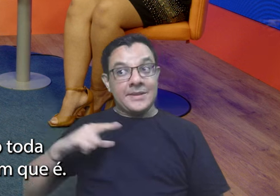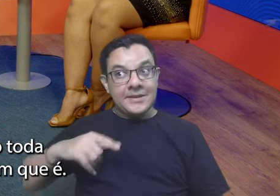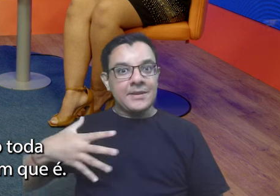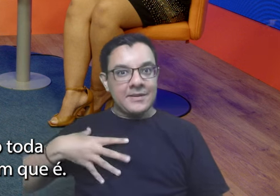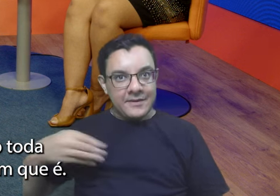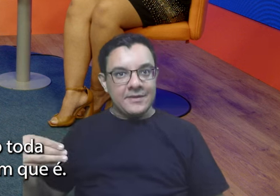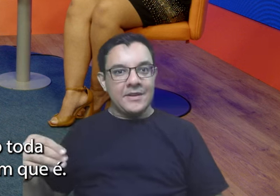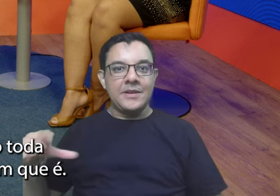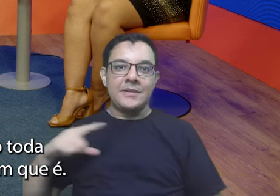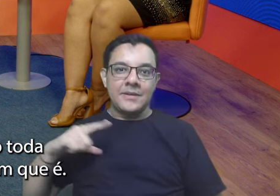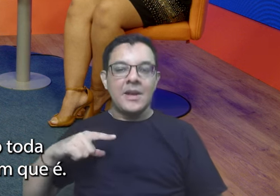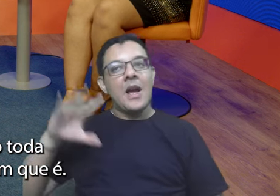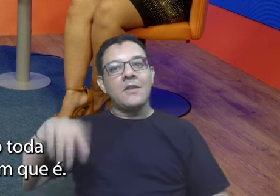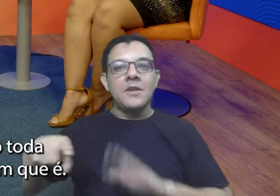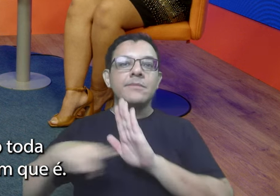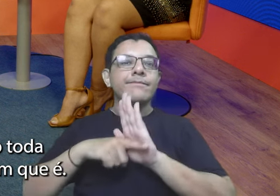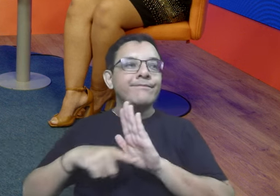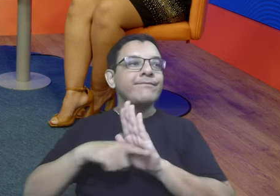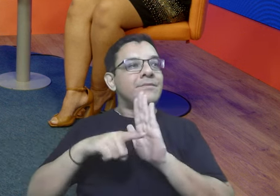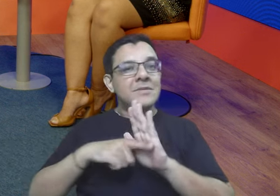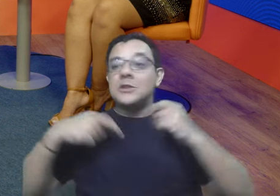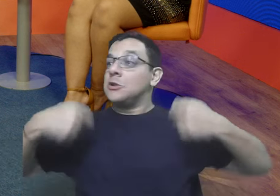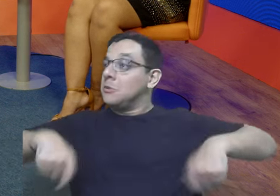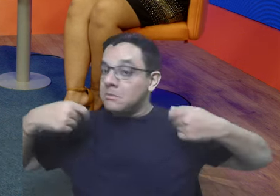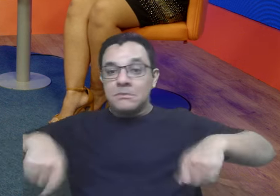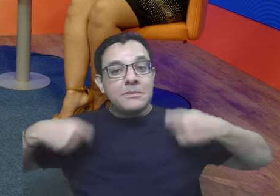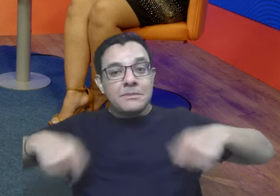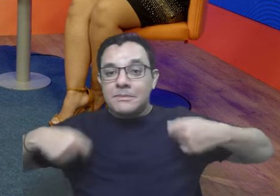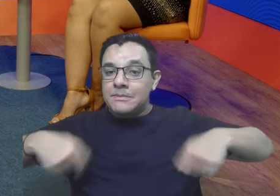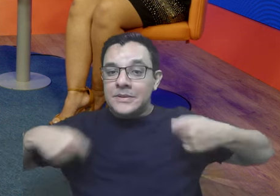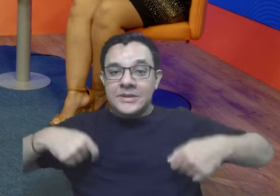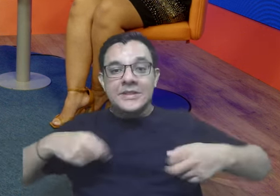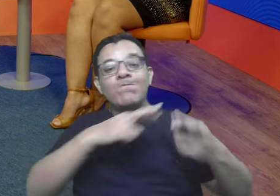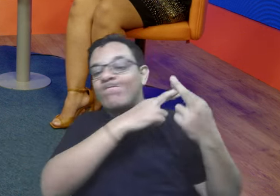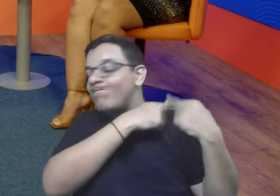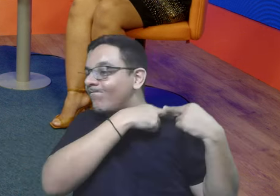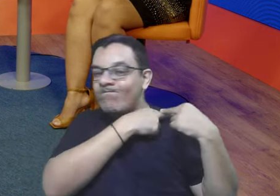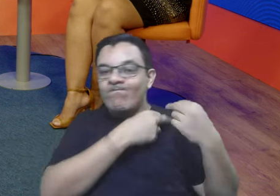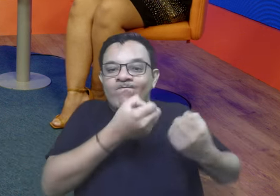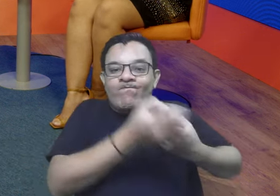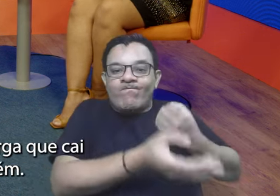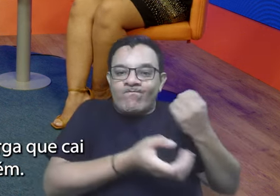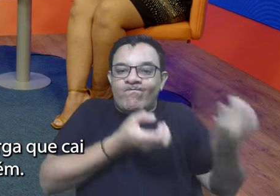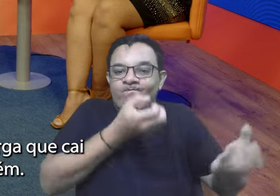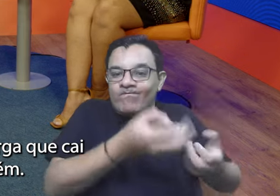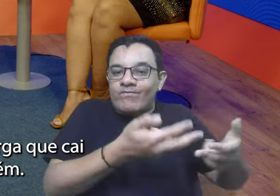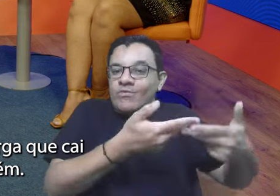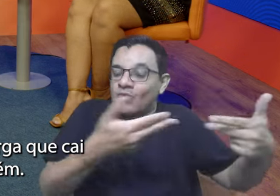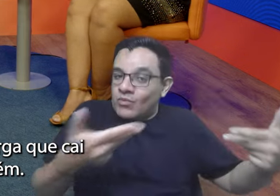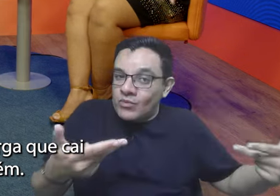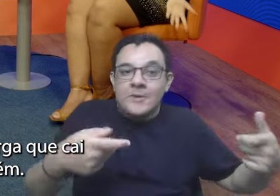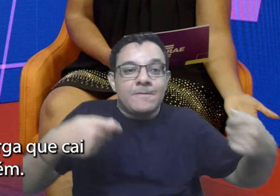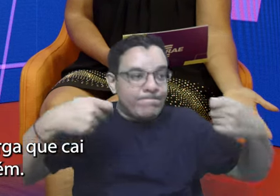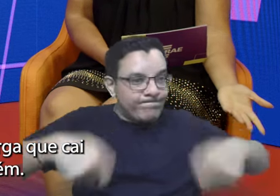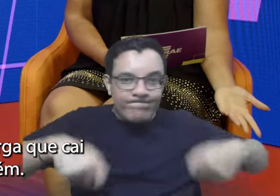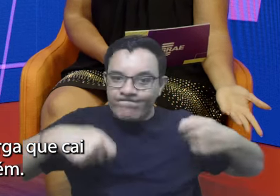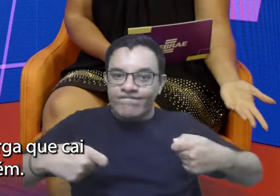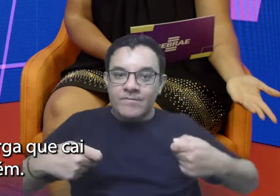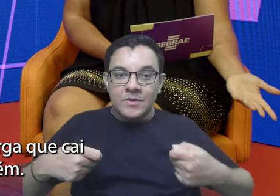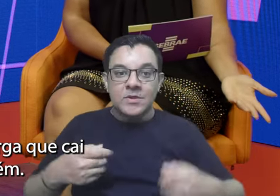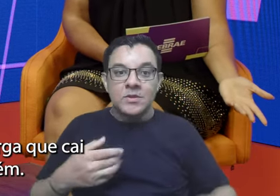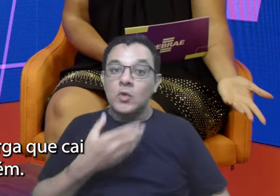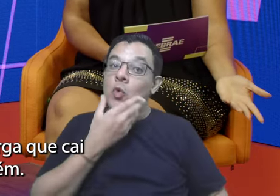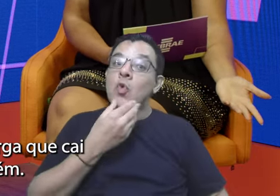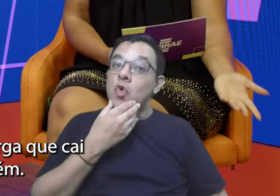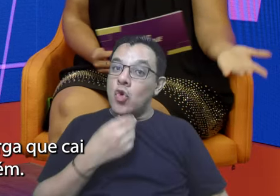todo uma parte negativa pro homem que é não eu preciso ser o responsável por prover que é a carga que